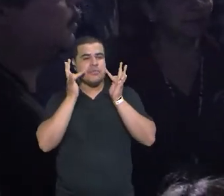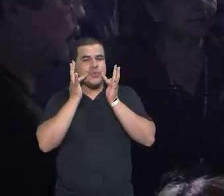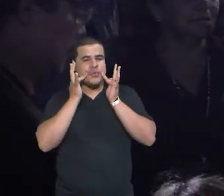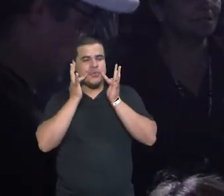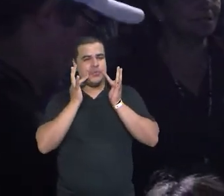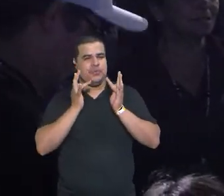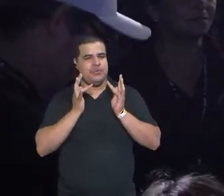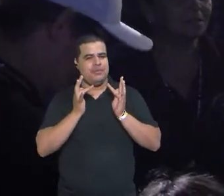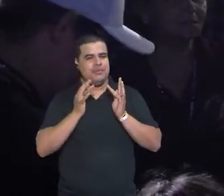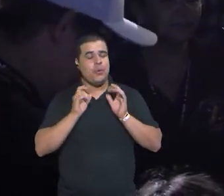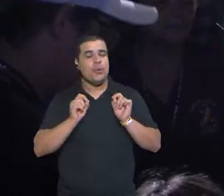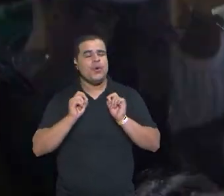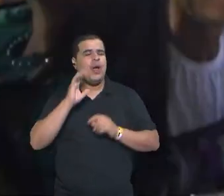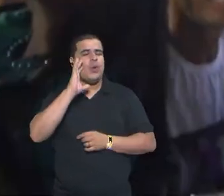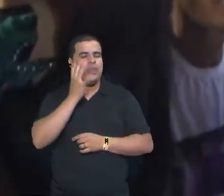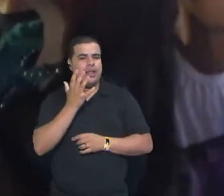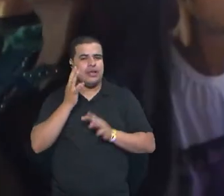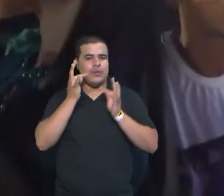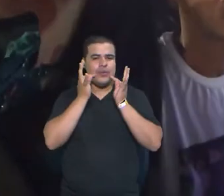falar uma coisa para você